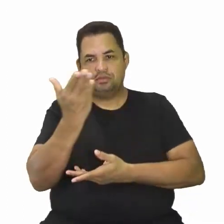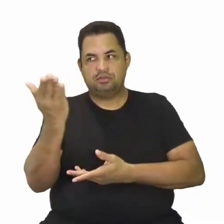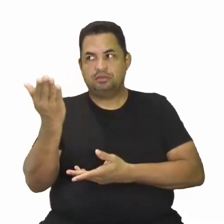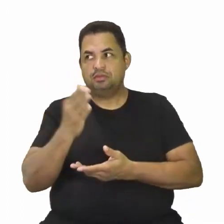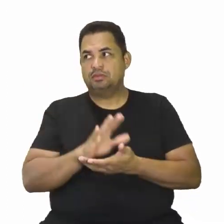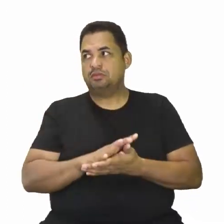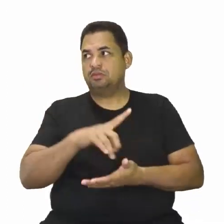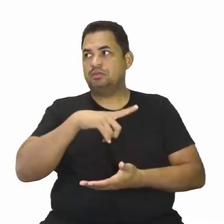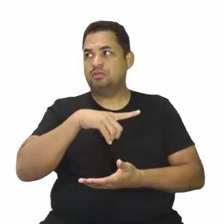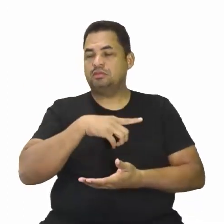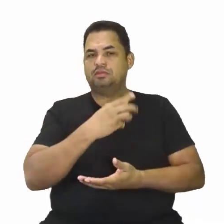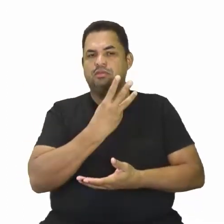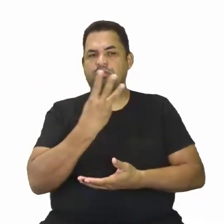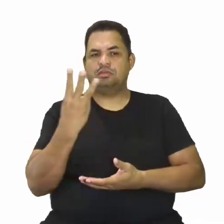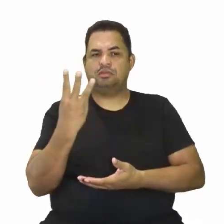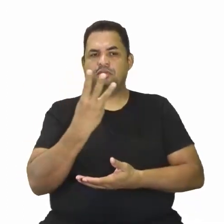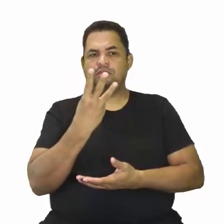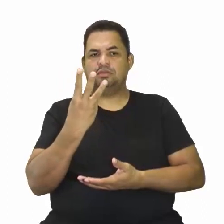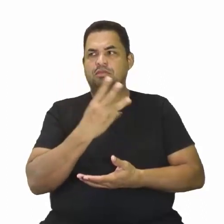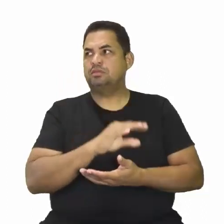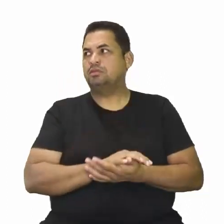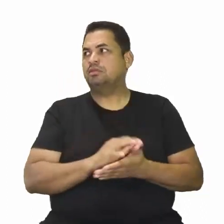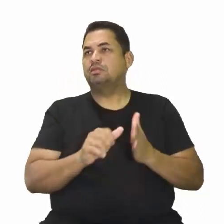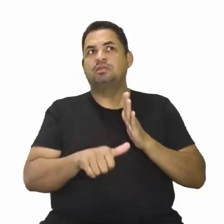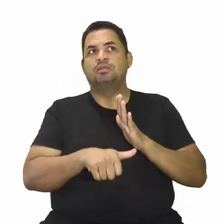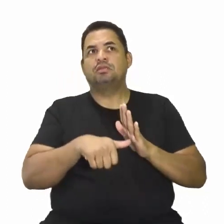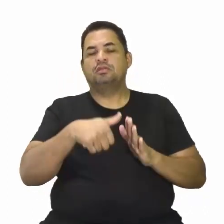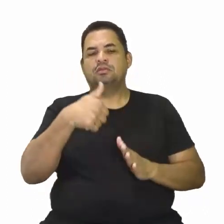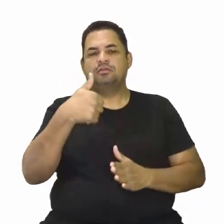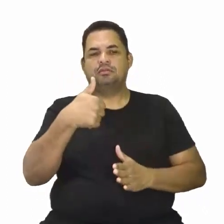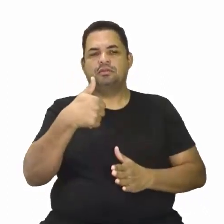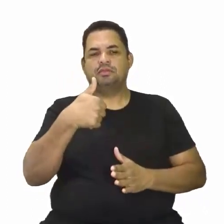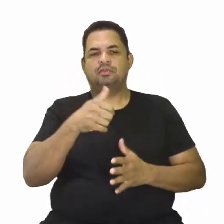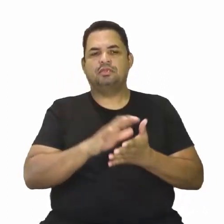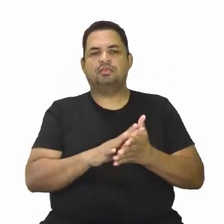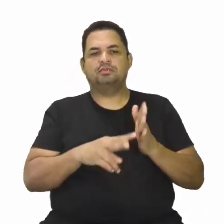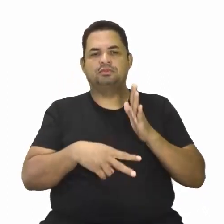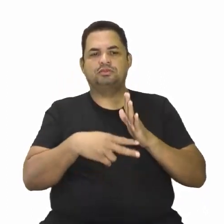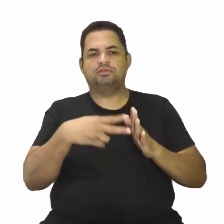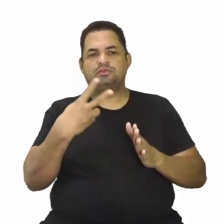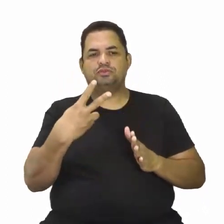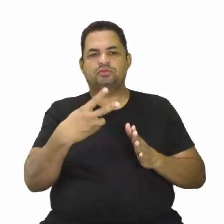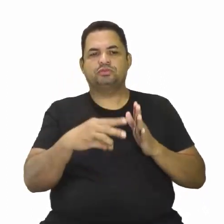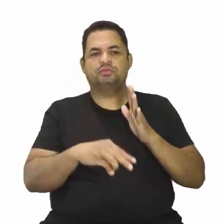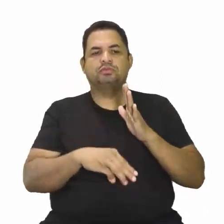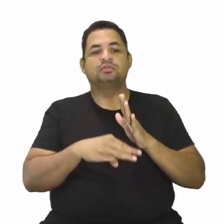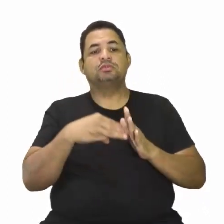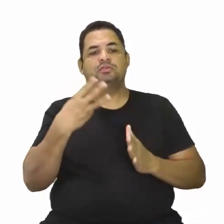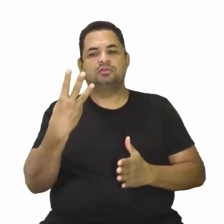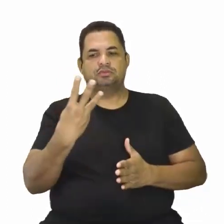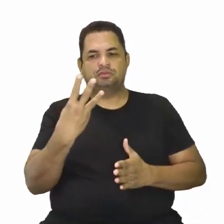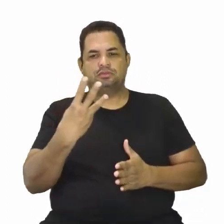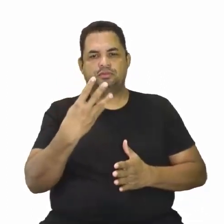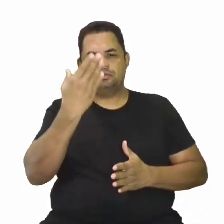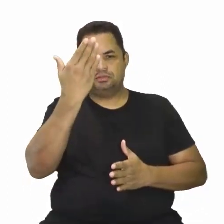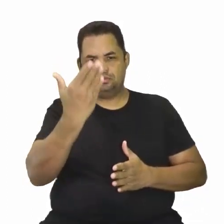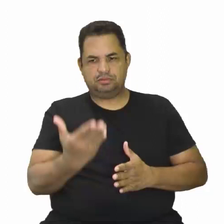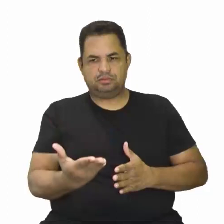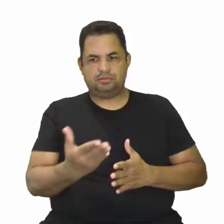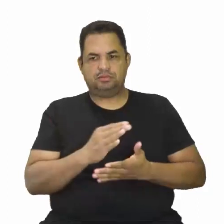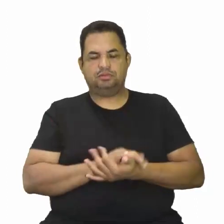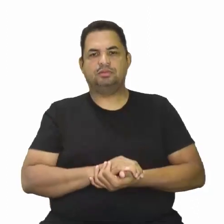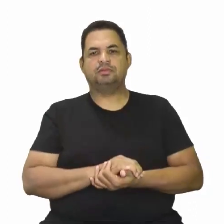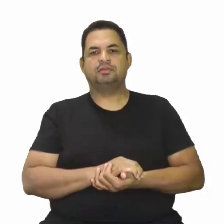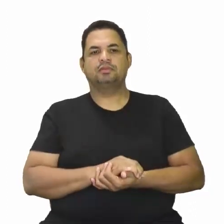tem 3 conjugações, a primeira, a segunda e a terceira conjugação. Então, eu